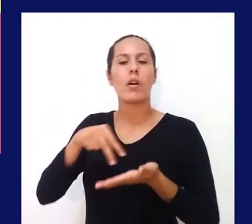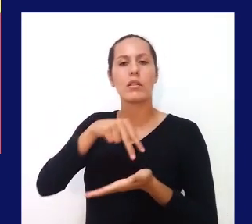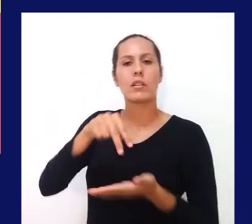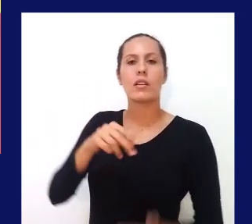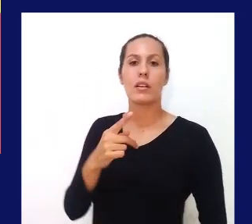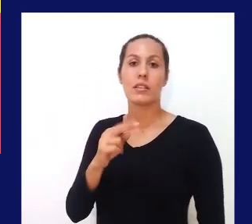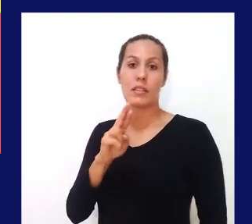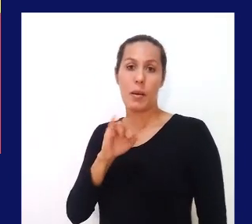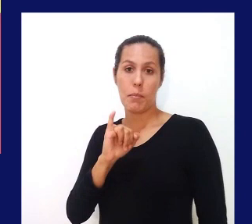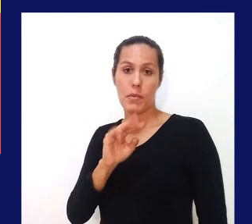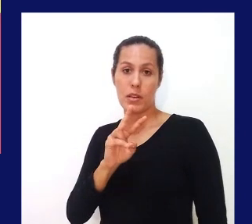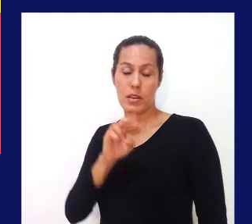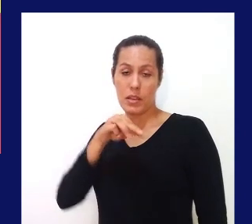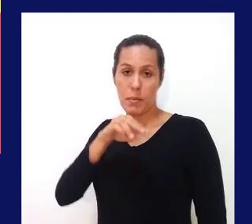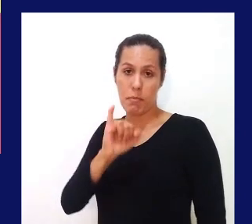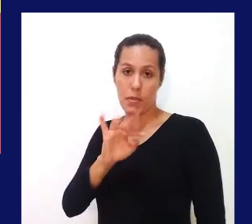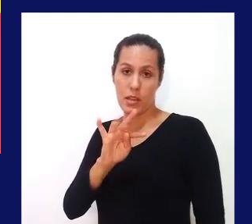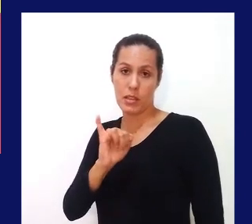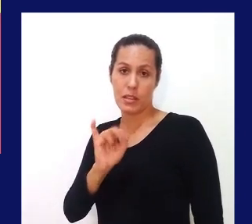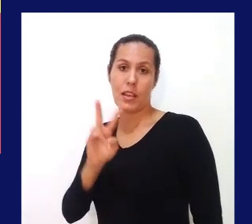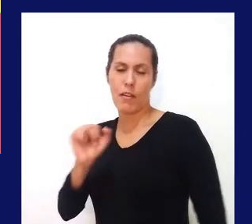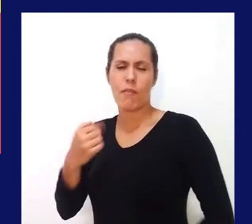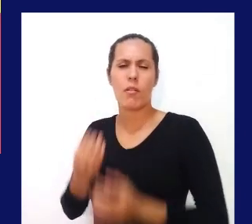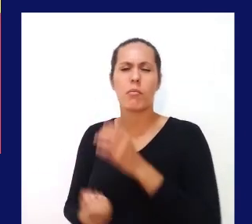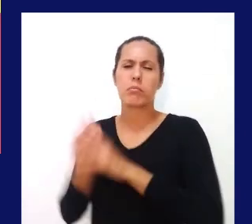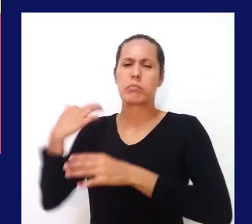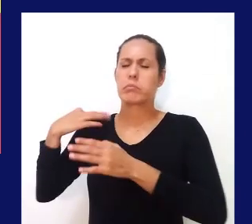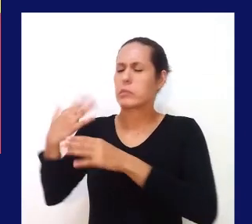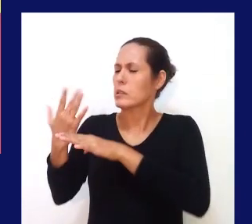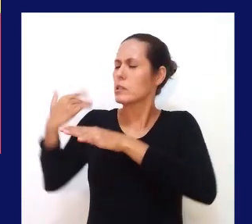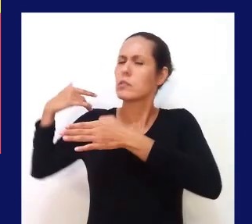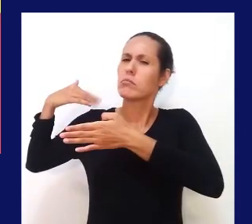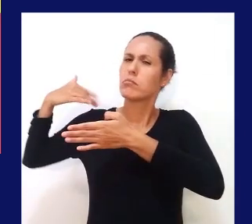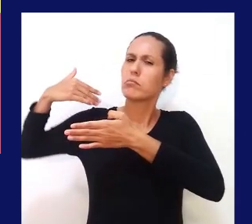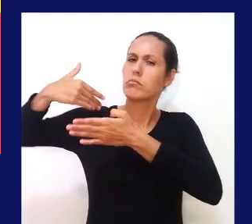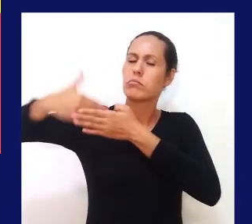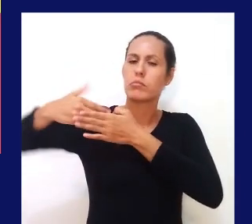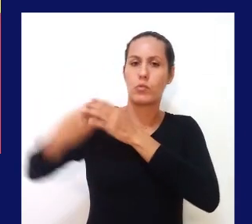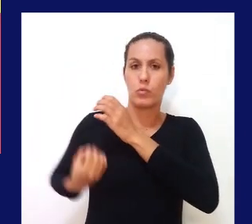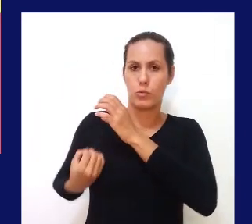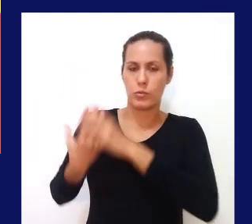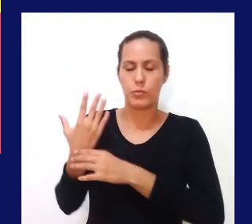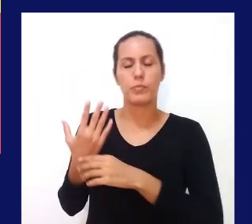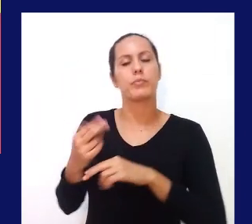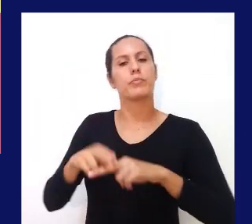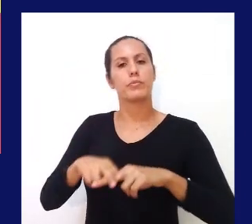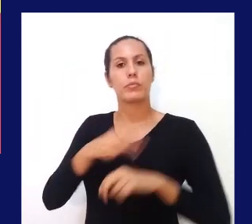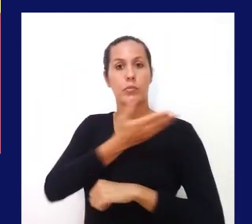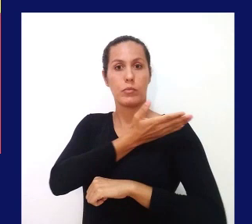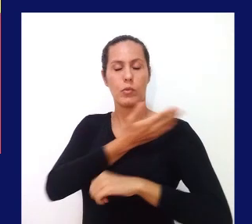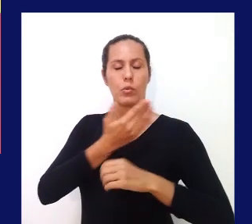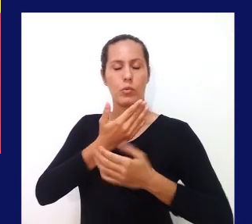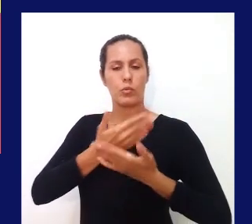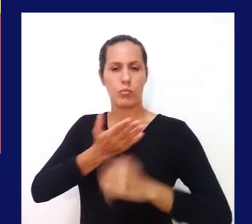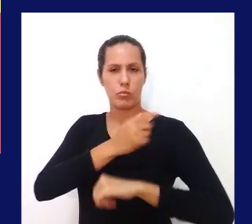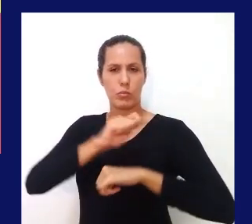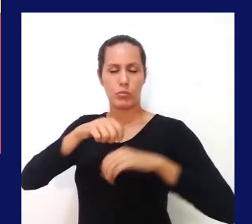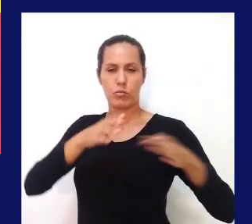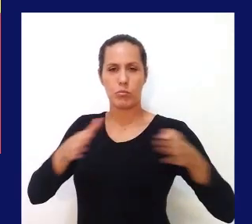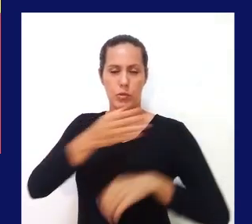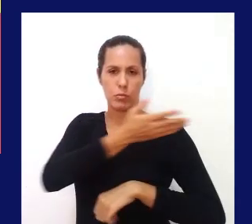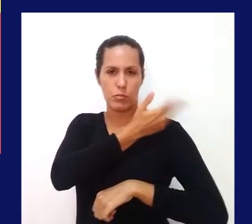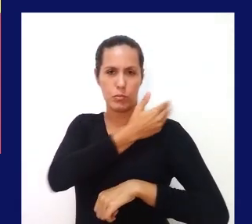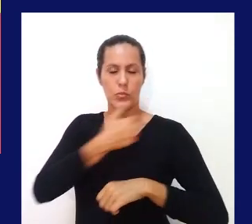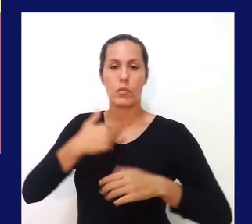dança primitiva. Danças primitivas surgiram ainda na pré-história, tá? Como consequência da experimentação